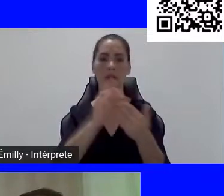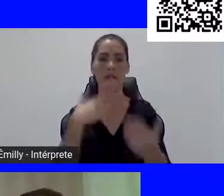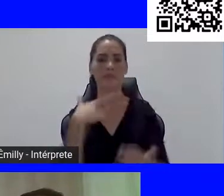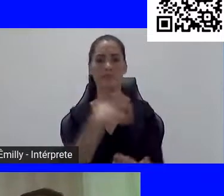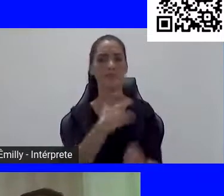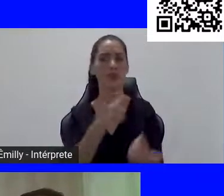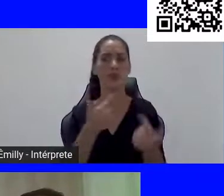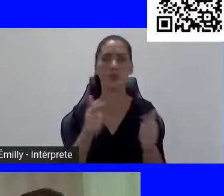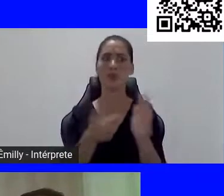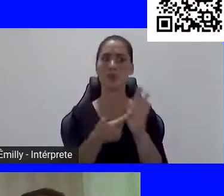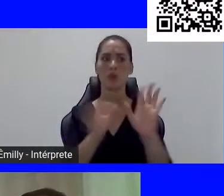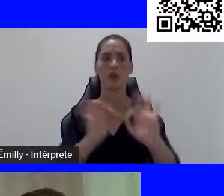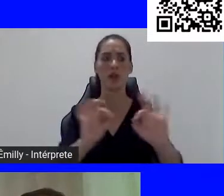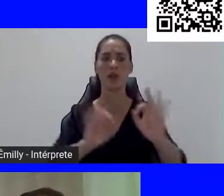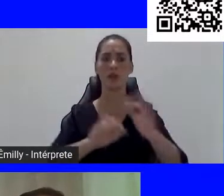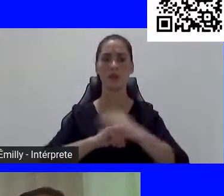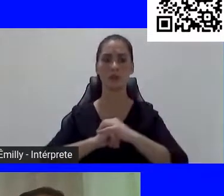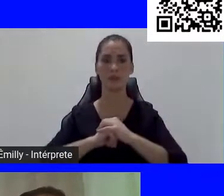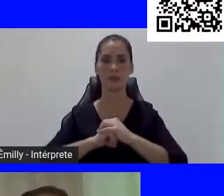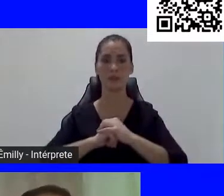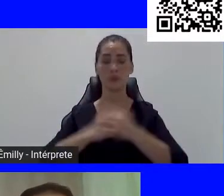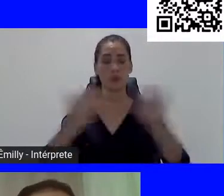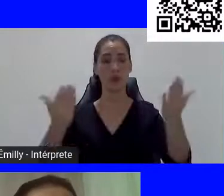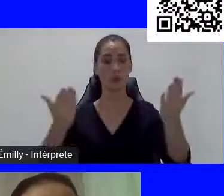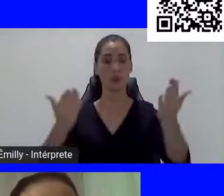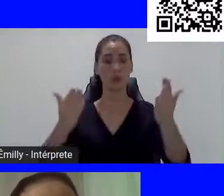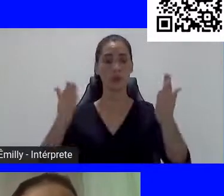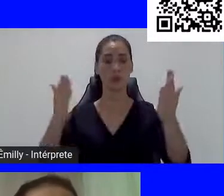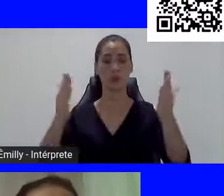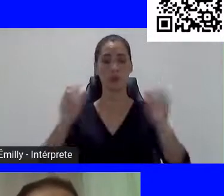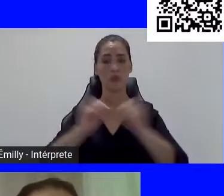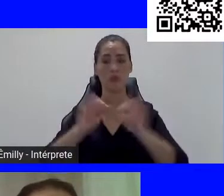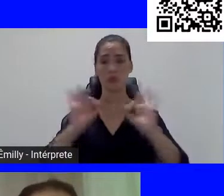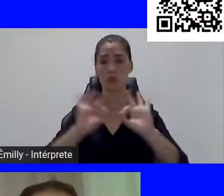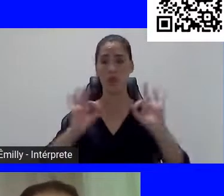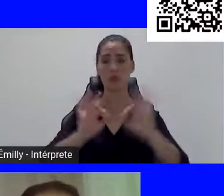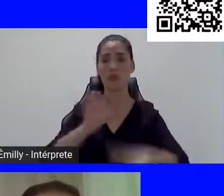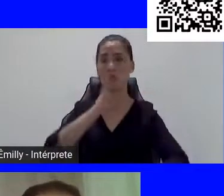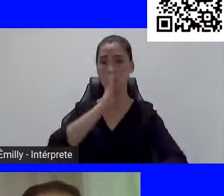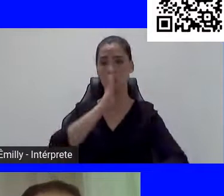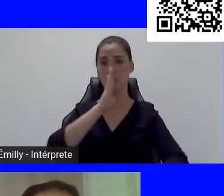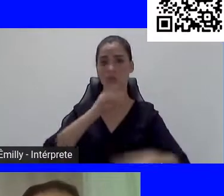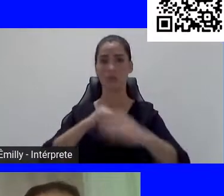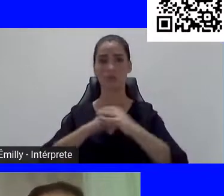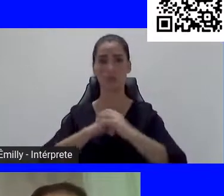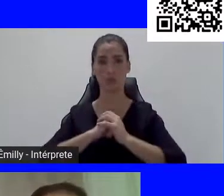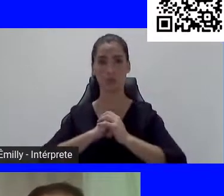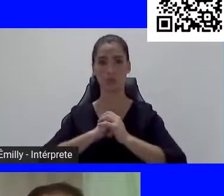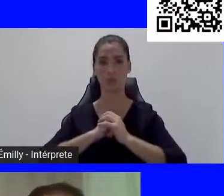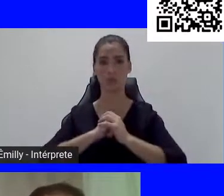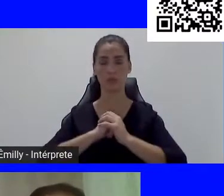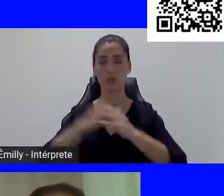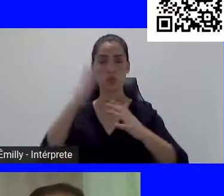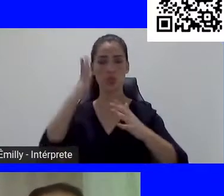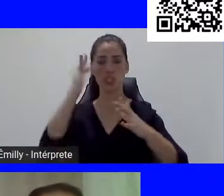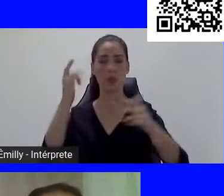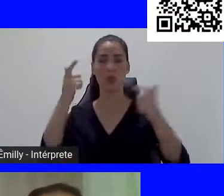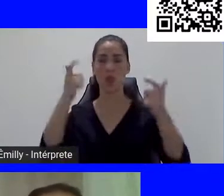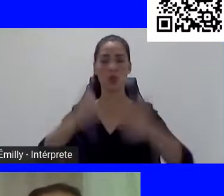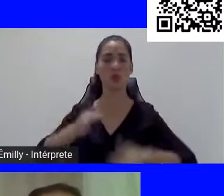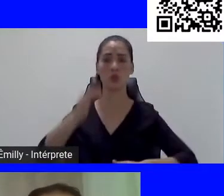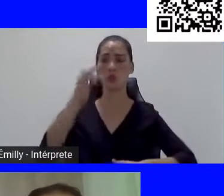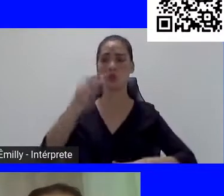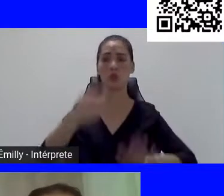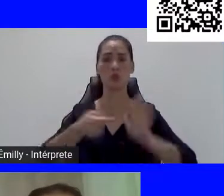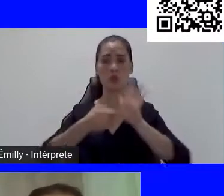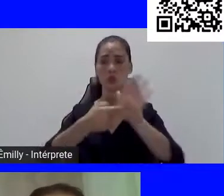que ele não agiu, se omitiu, mostrou que tinha o Ministério da Fazenda que não sabia para onde queria chegar, que não apresentou as reformas